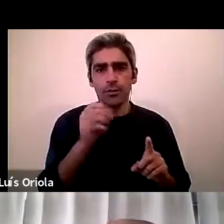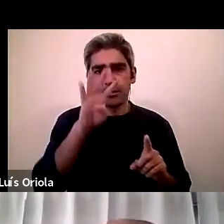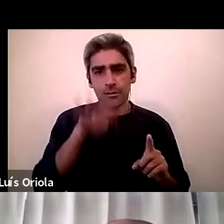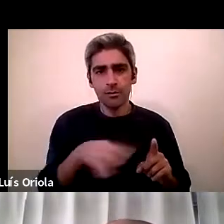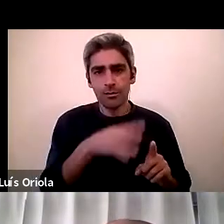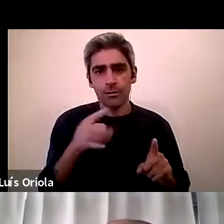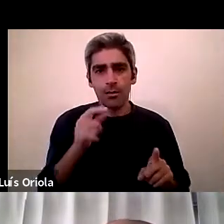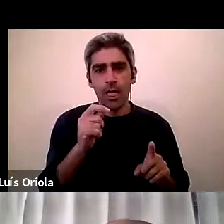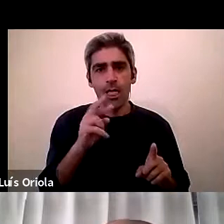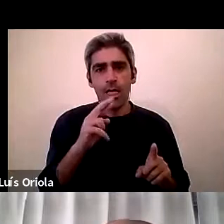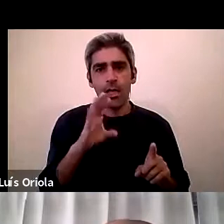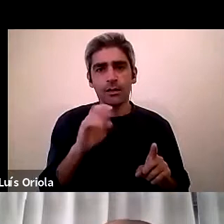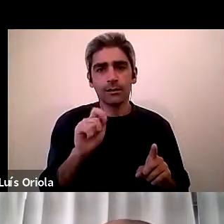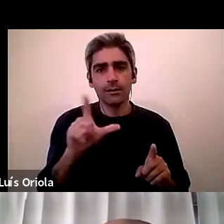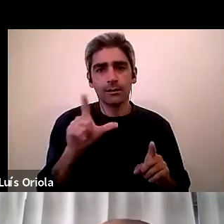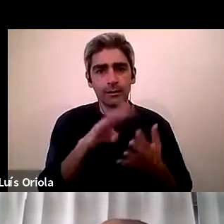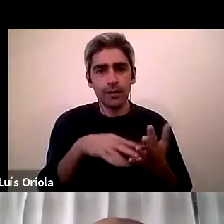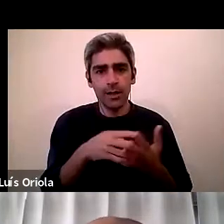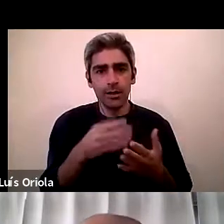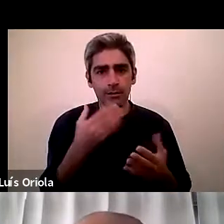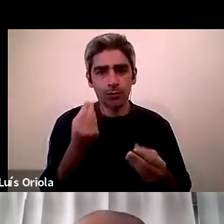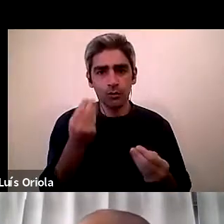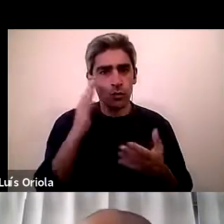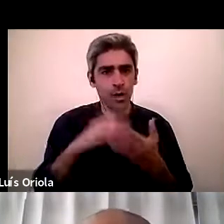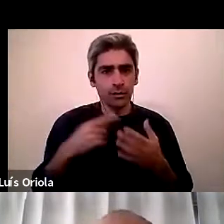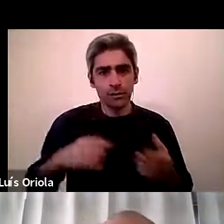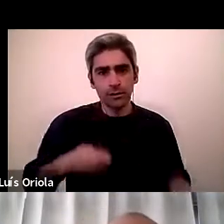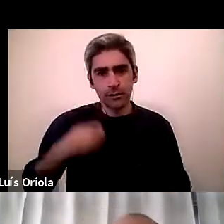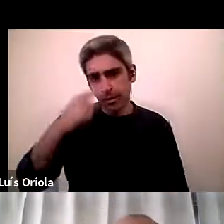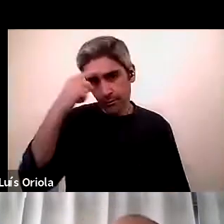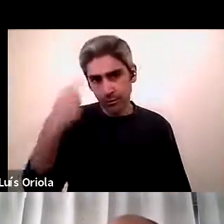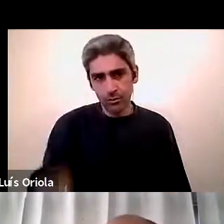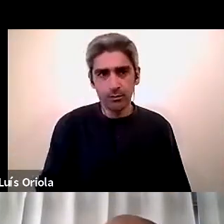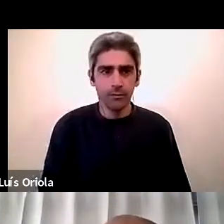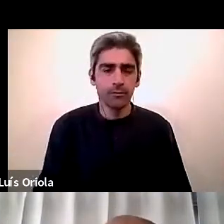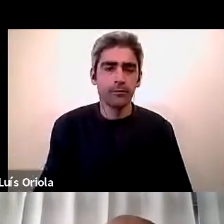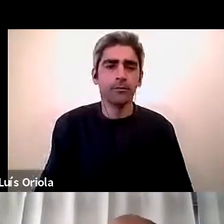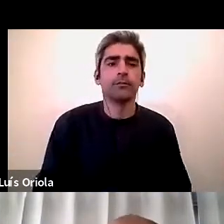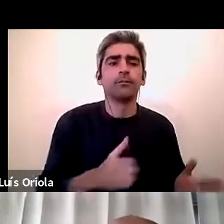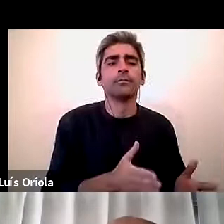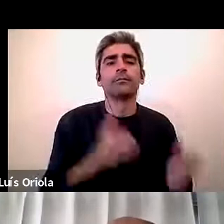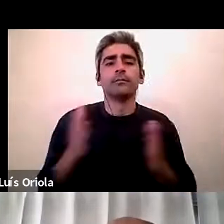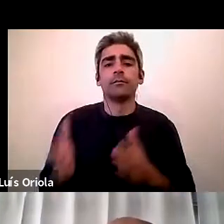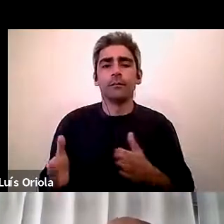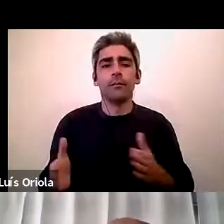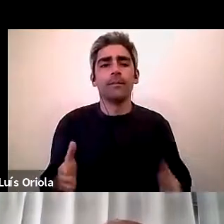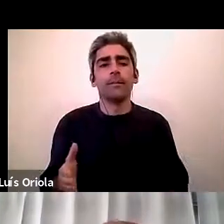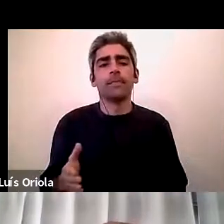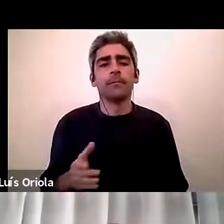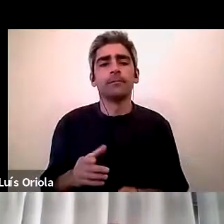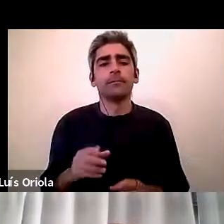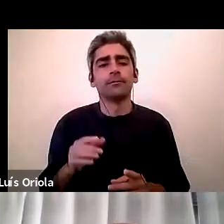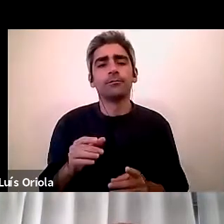colegas têm sentido algumas dificuldades. Em relação ao